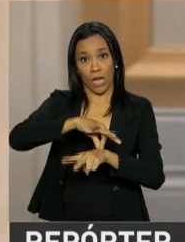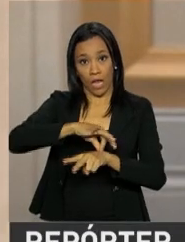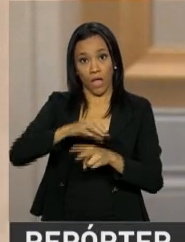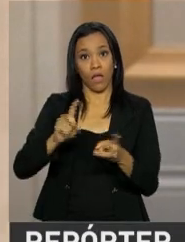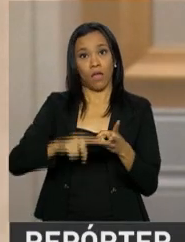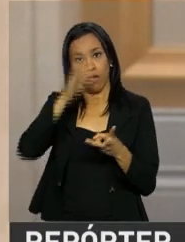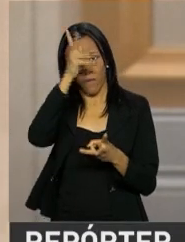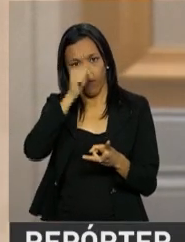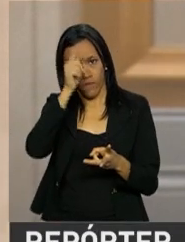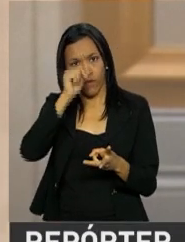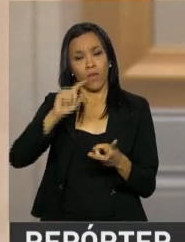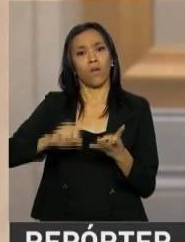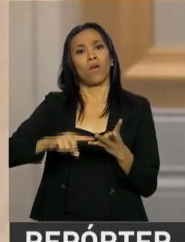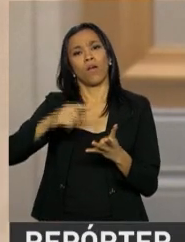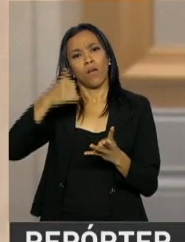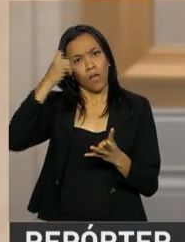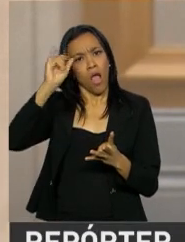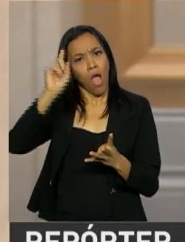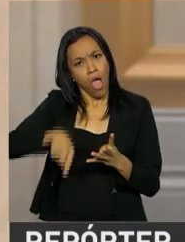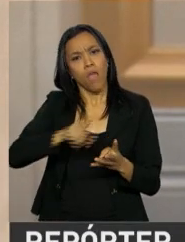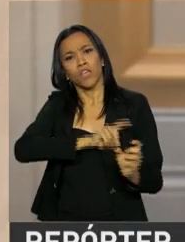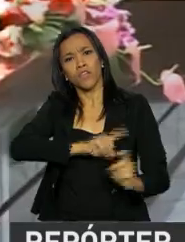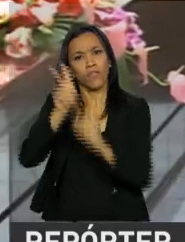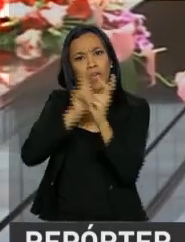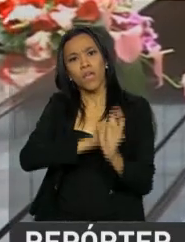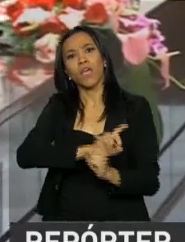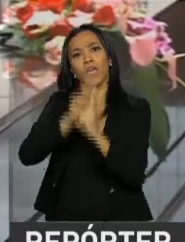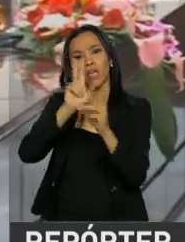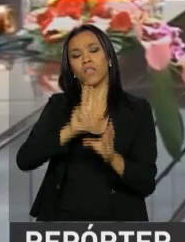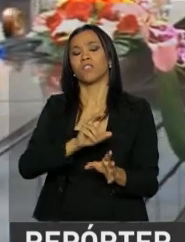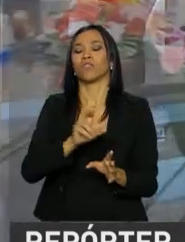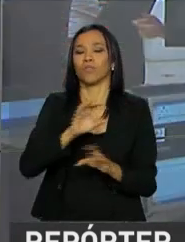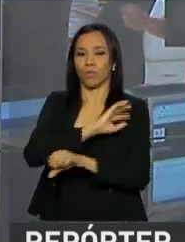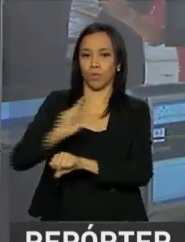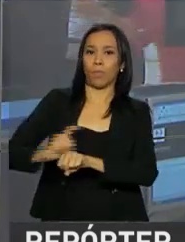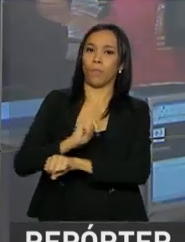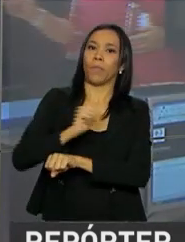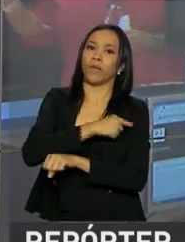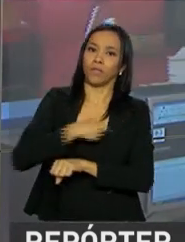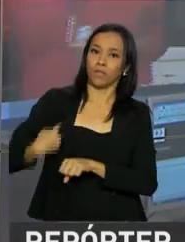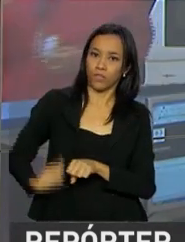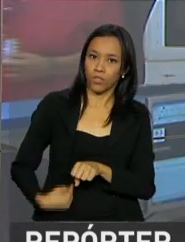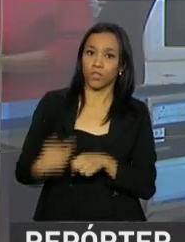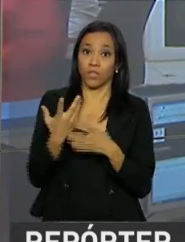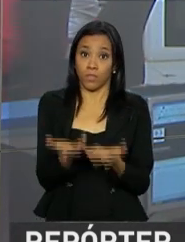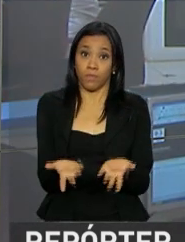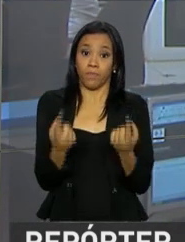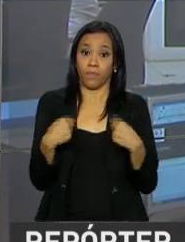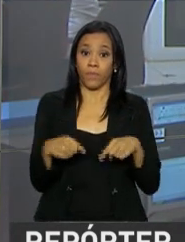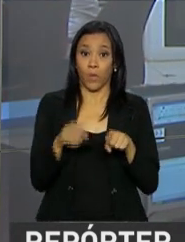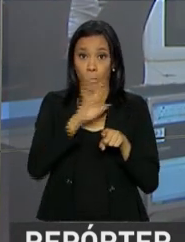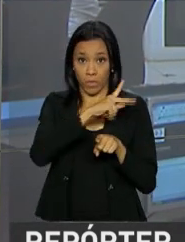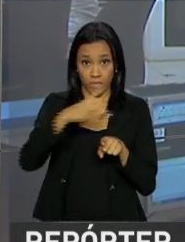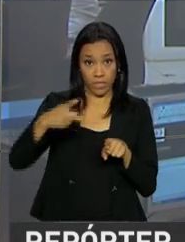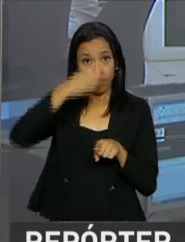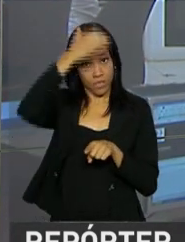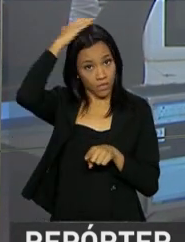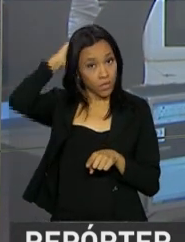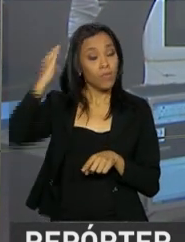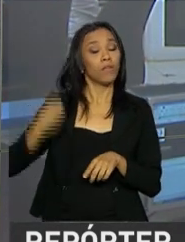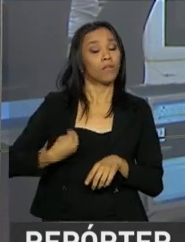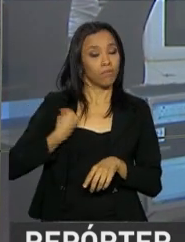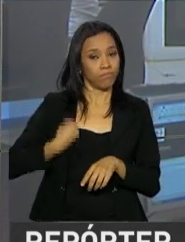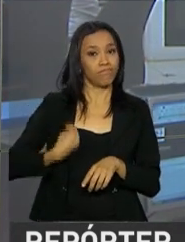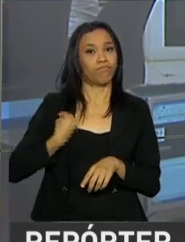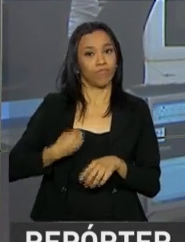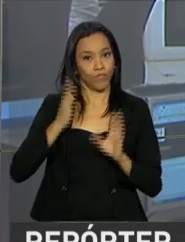os produtos brasileiros com maior demanda no mercado chinês. E o presidente Michel Temer está na China para participar